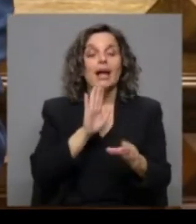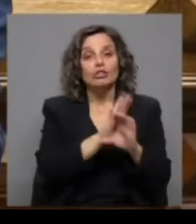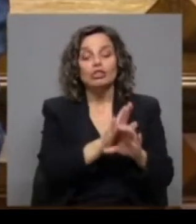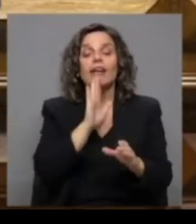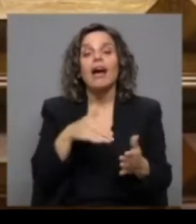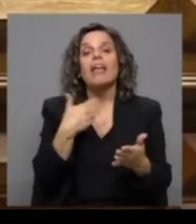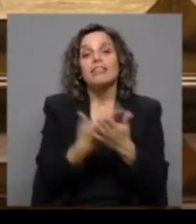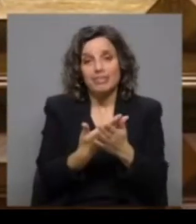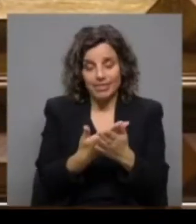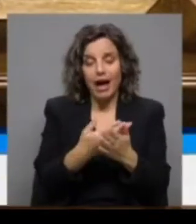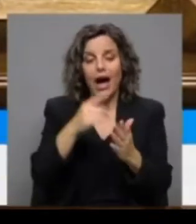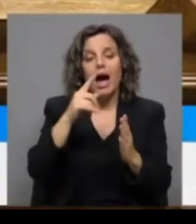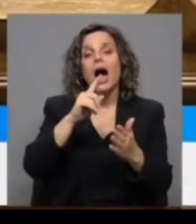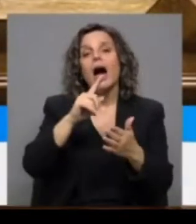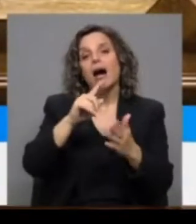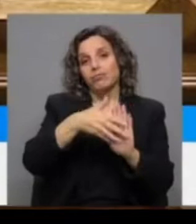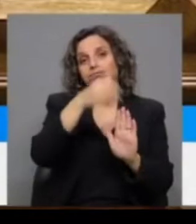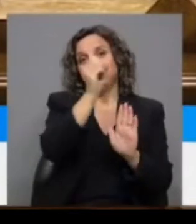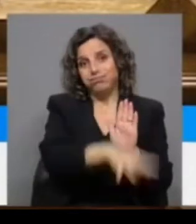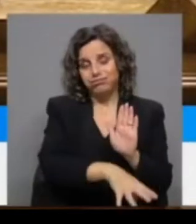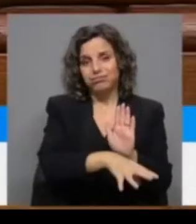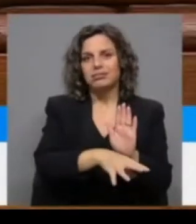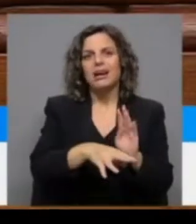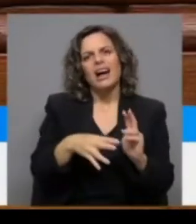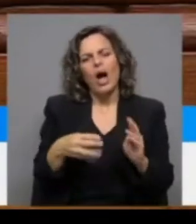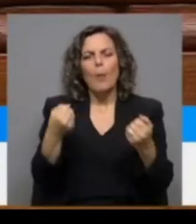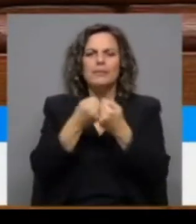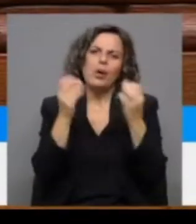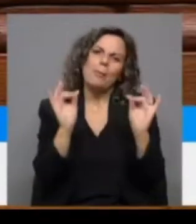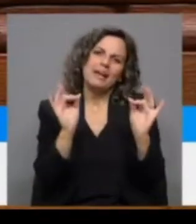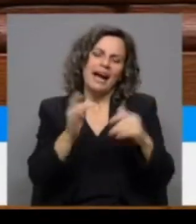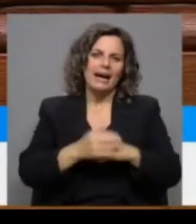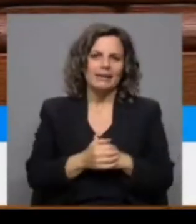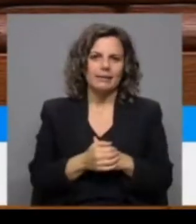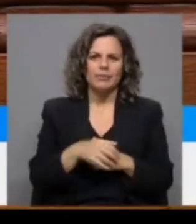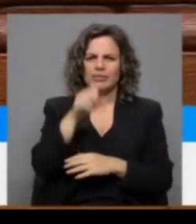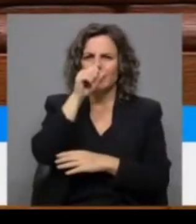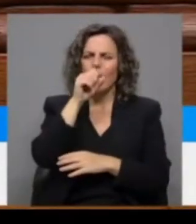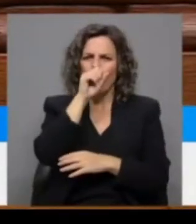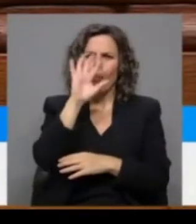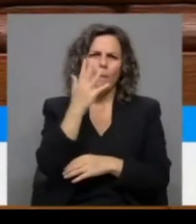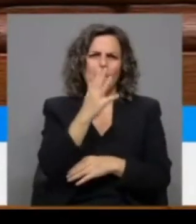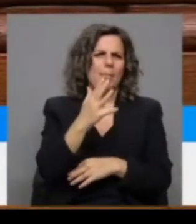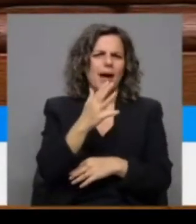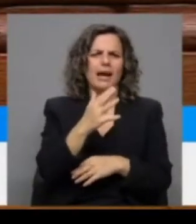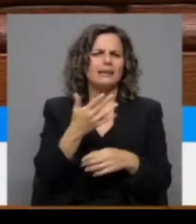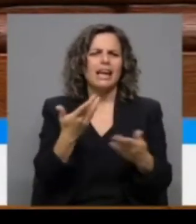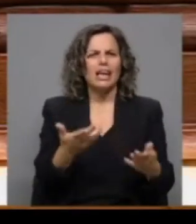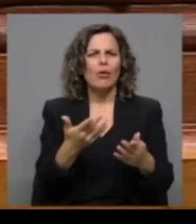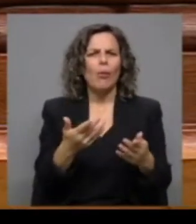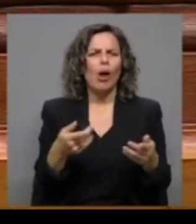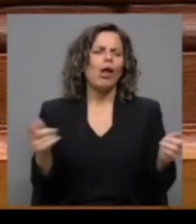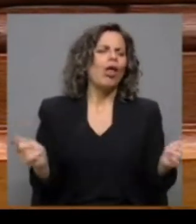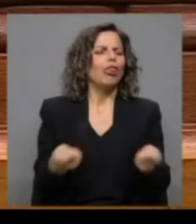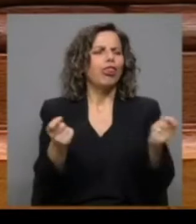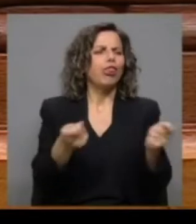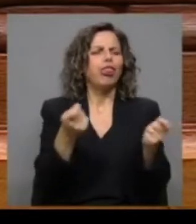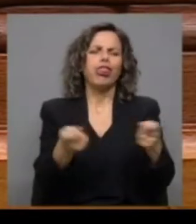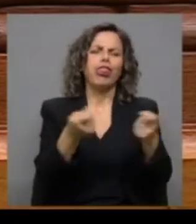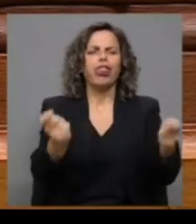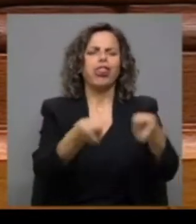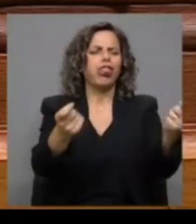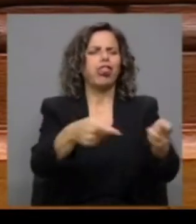verdade, é de uma oposição a brincar? O PAN não alinha com golpes de propaganda, senhoras e senhores deputados. Mais, golpes